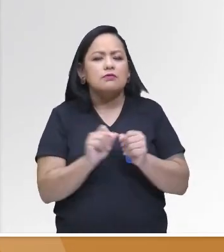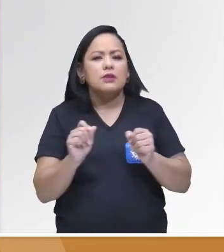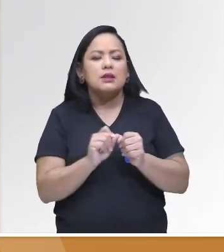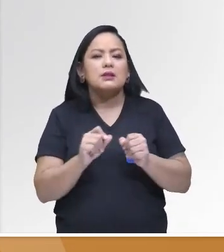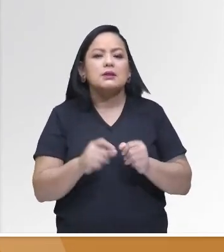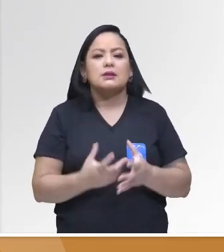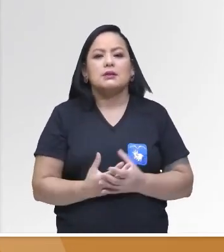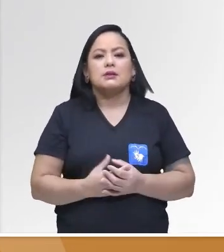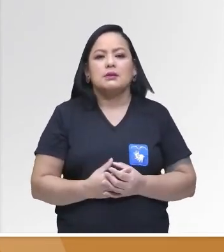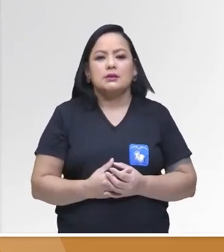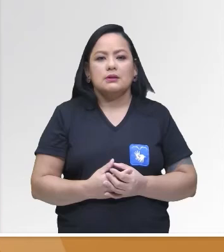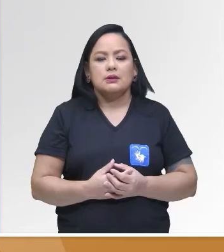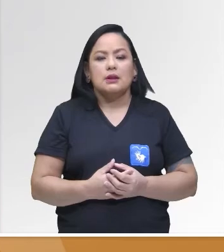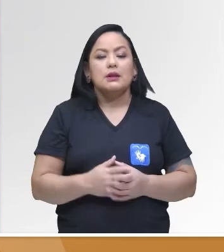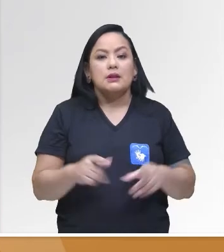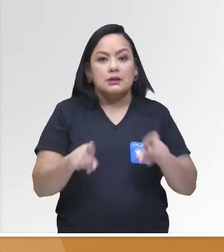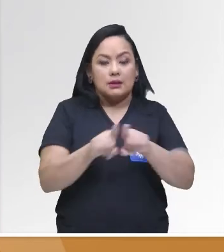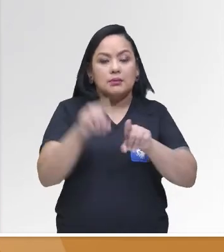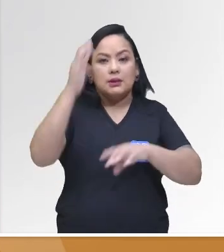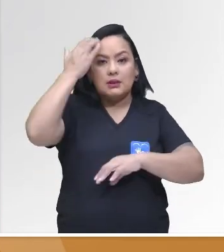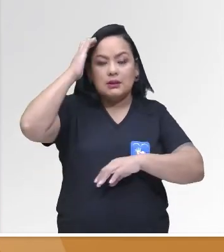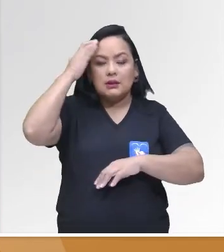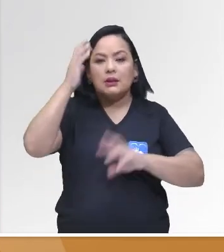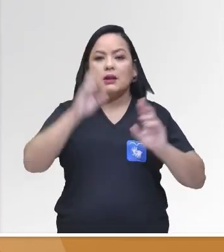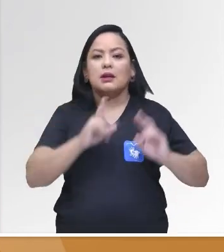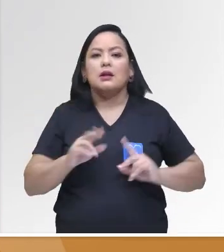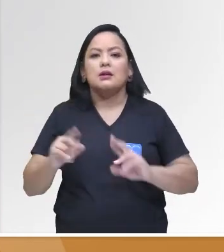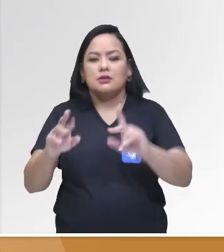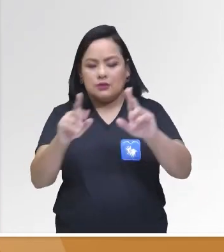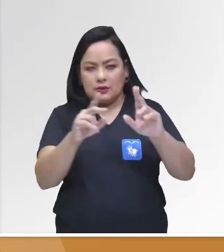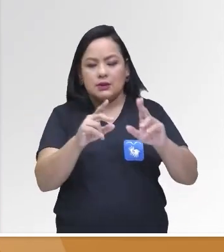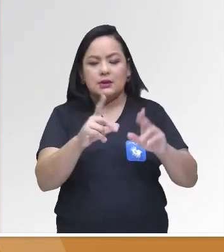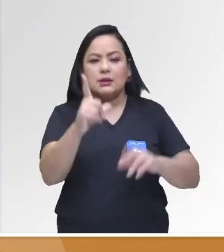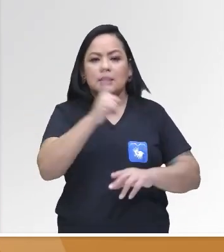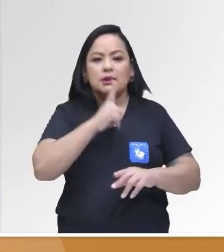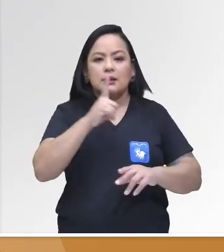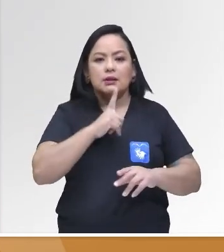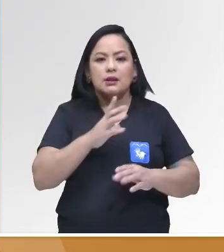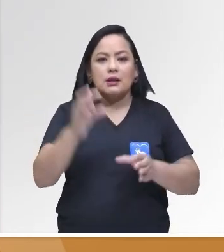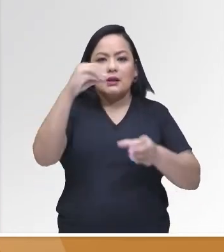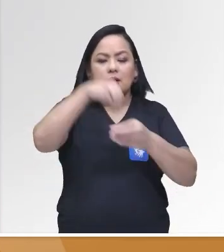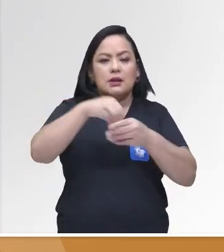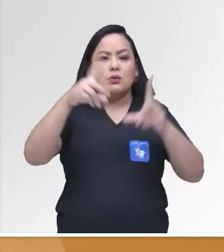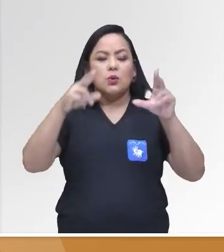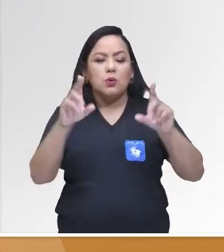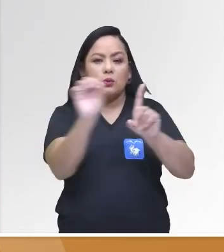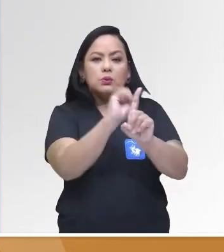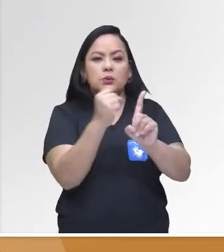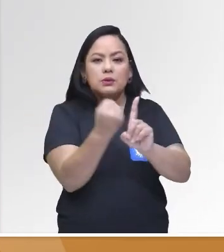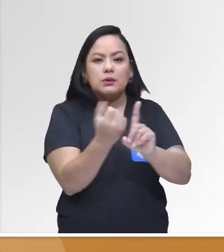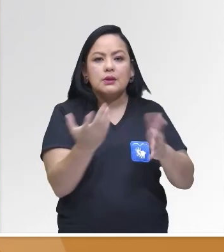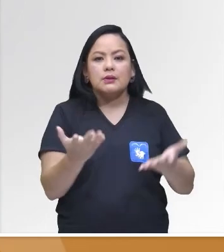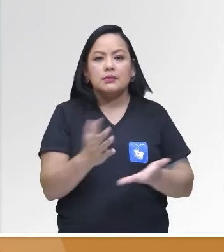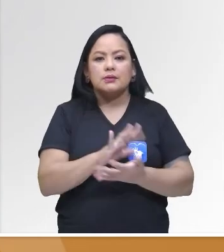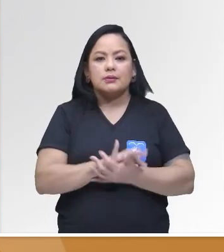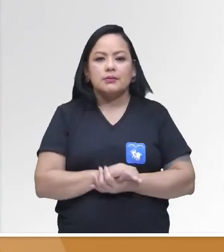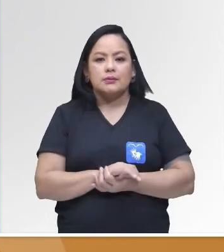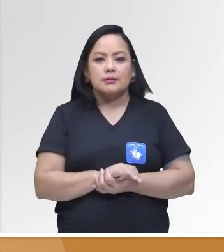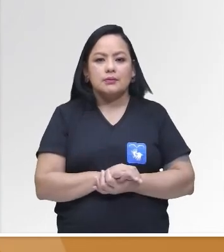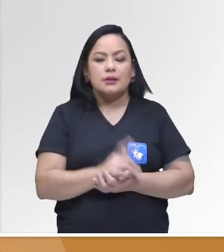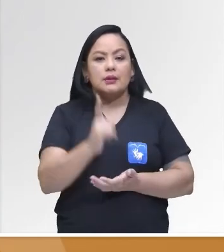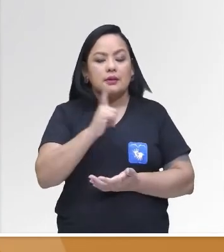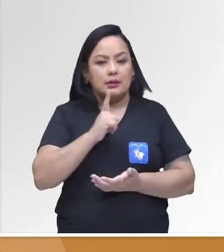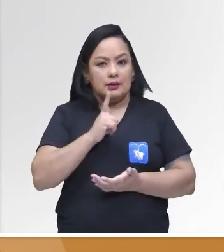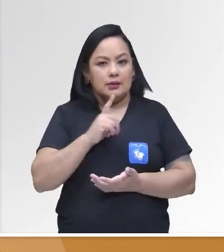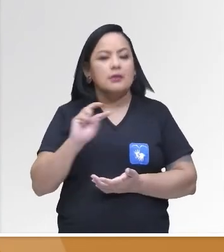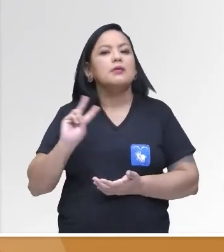e entenderá as diferenças que existem dentro da mesma sociedade. Existem